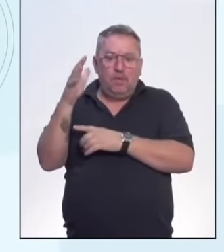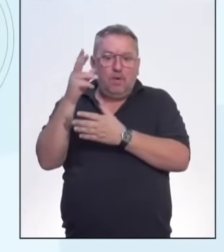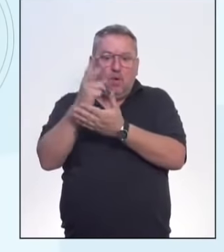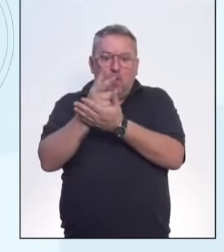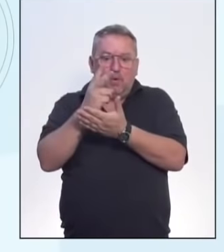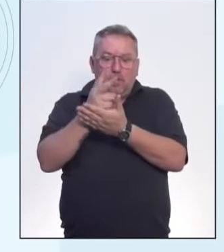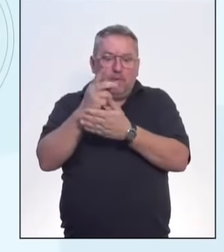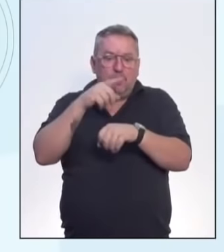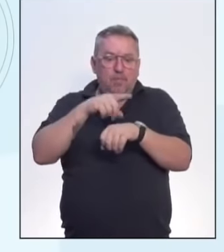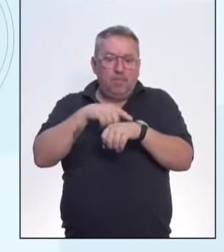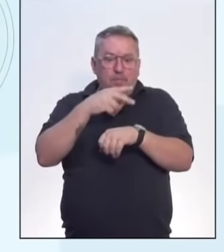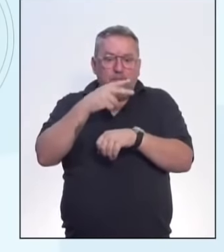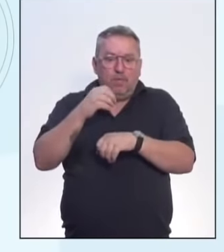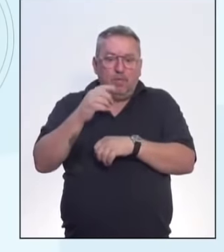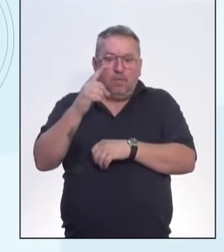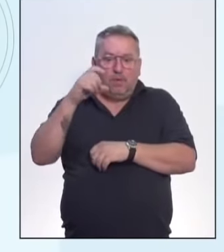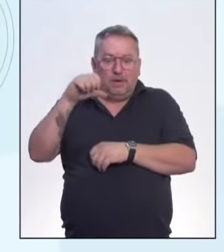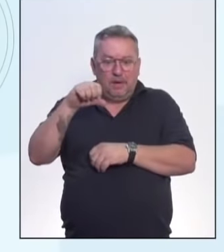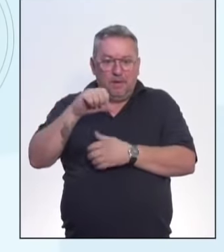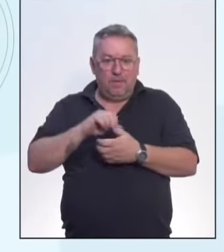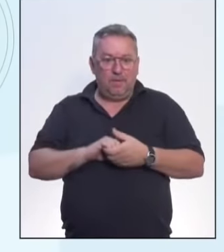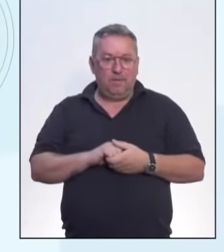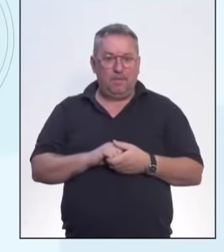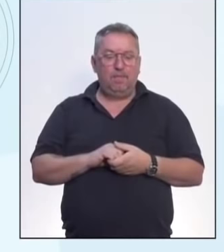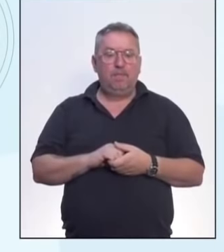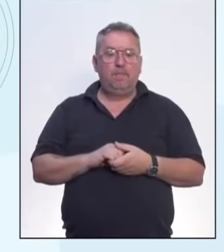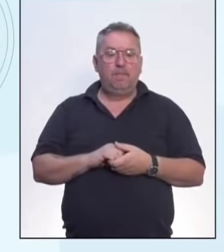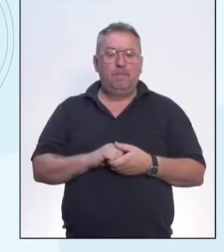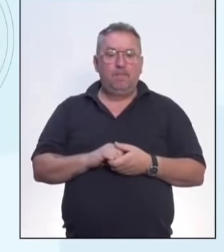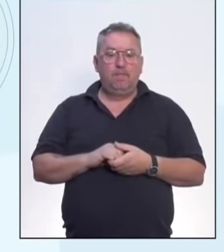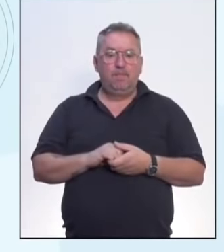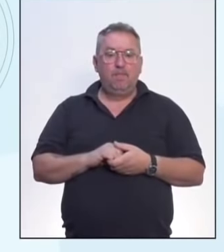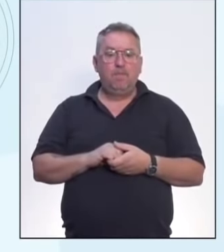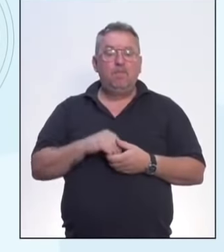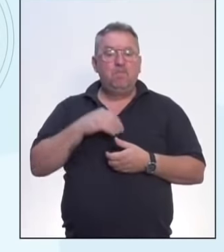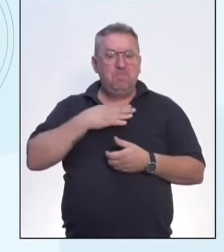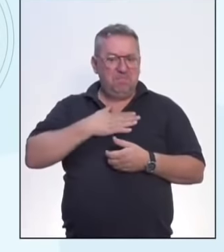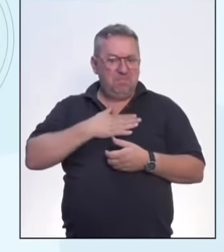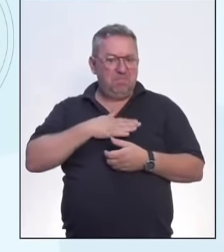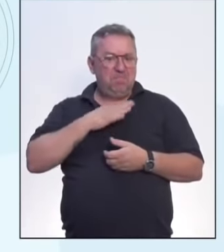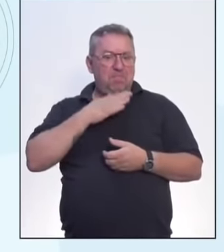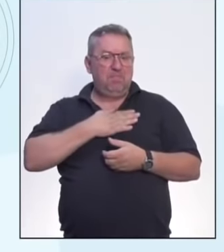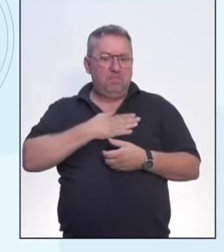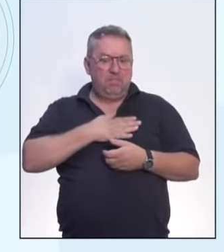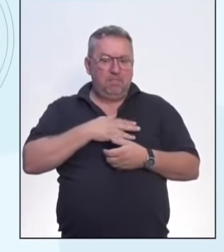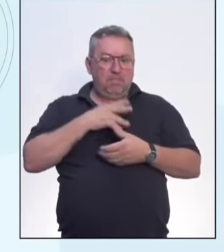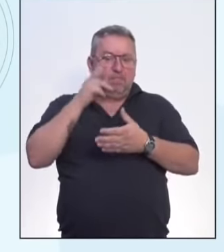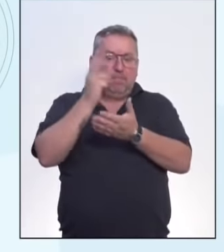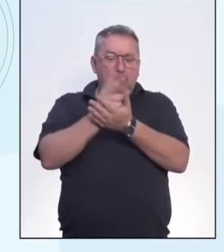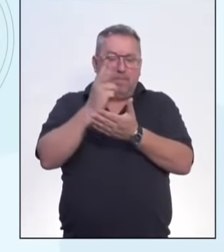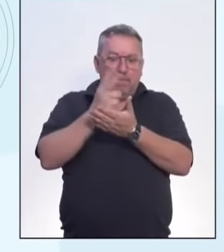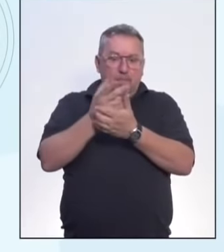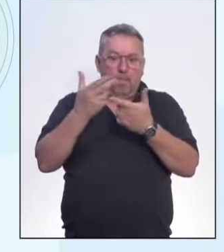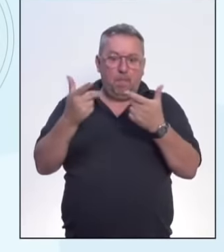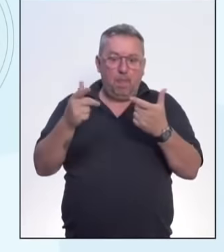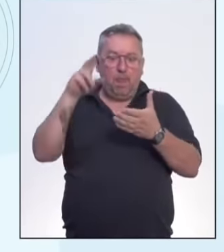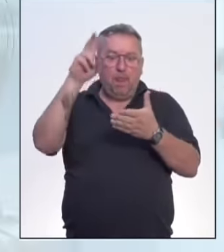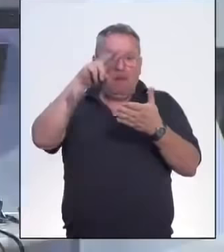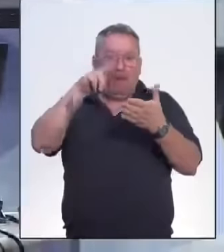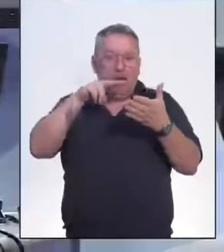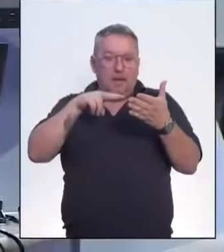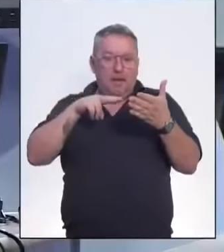mesmo período do ano anterior? Tudo bem? Tranquilo. Então é assim, mesmo esqueminha.